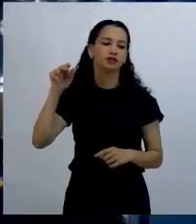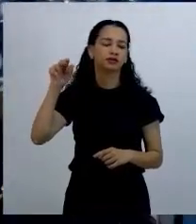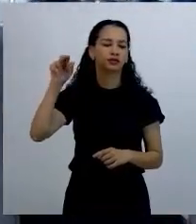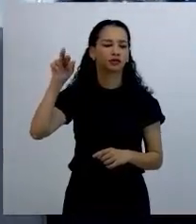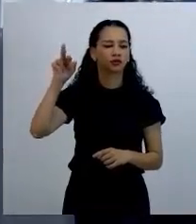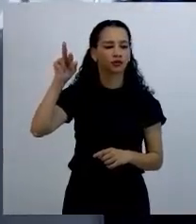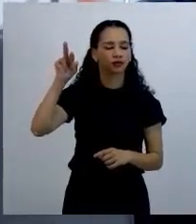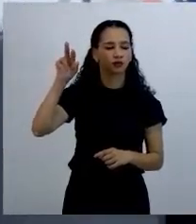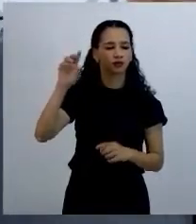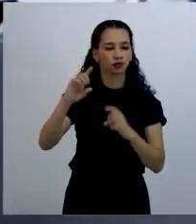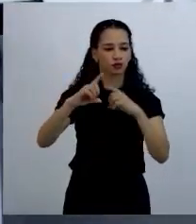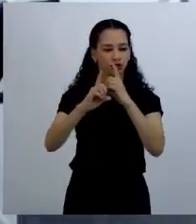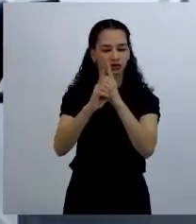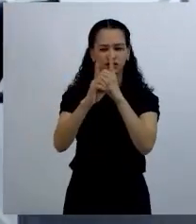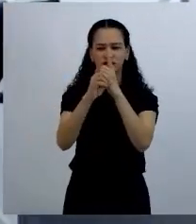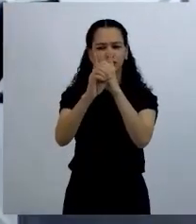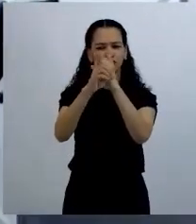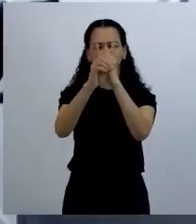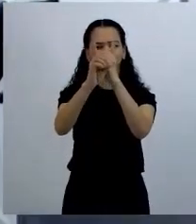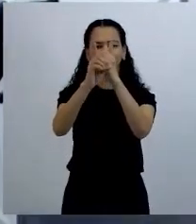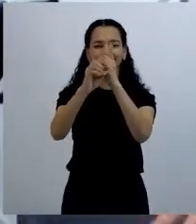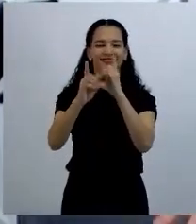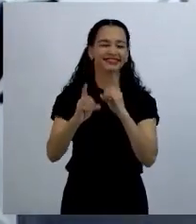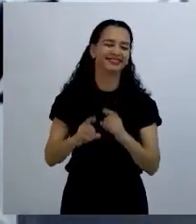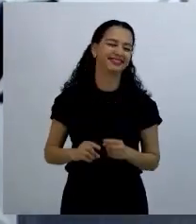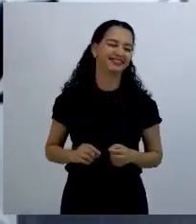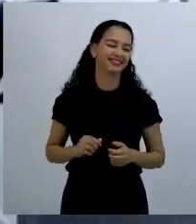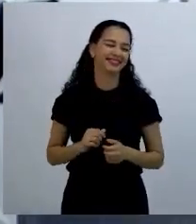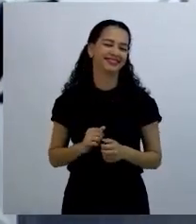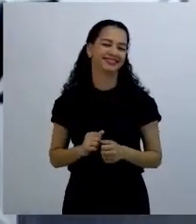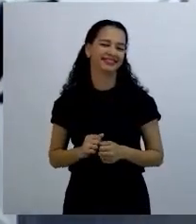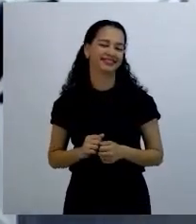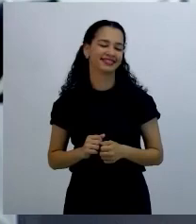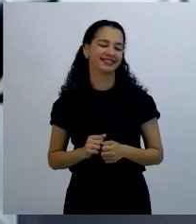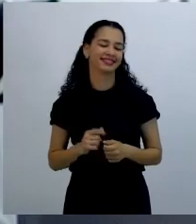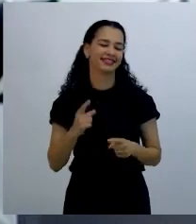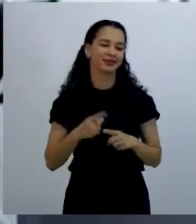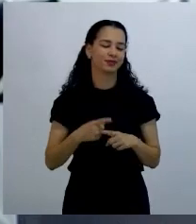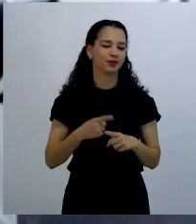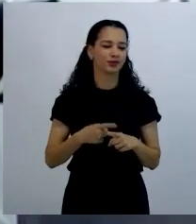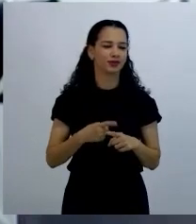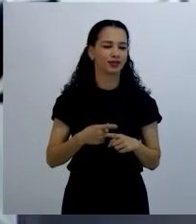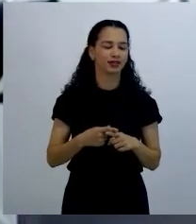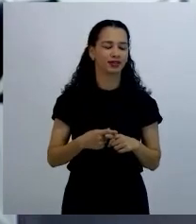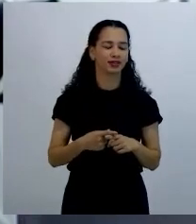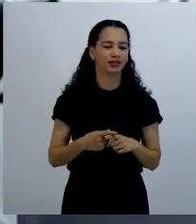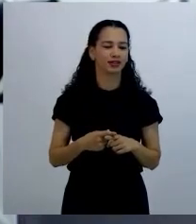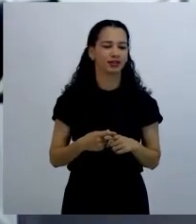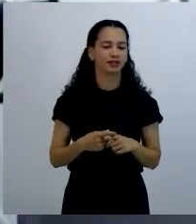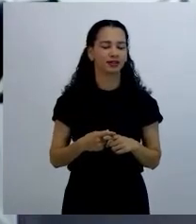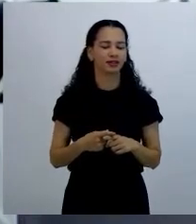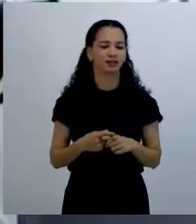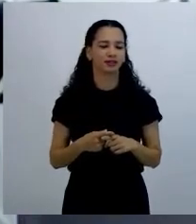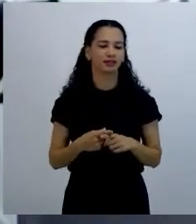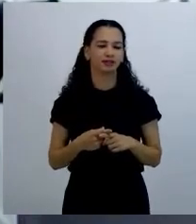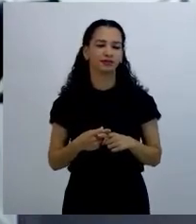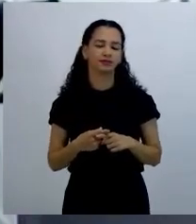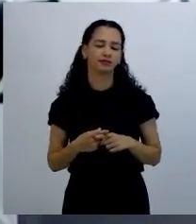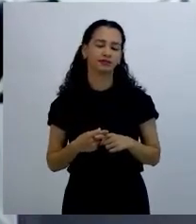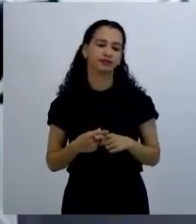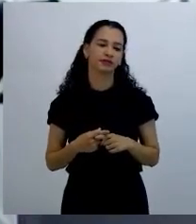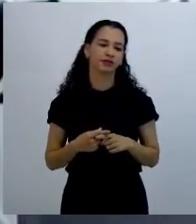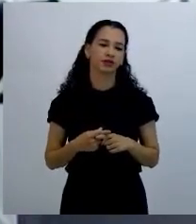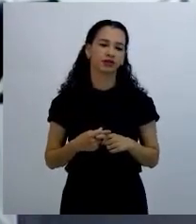quando para dividir espaço eu fico impressionado pessoas que parecem se sentir